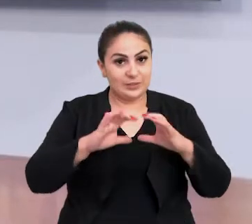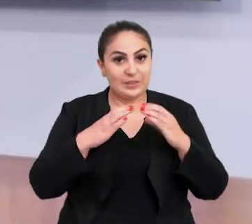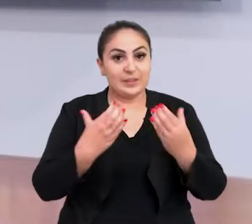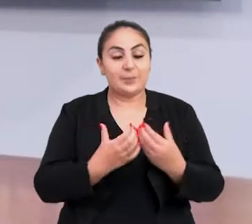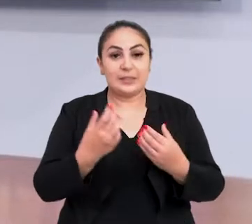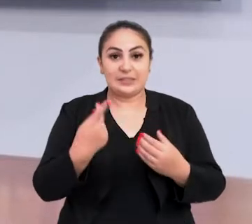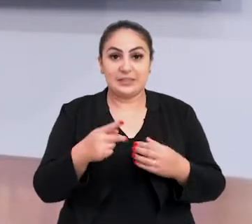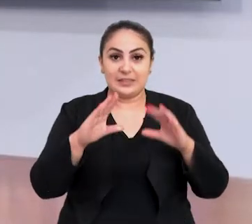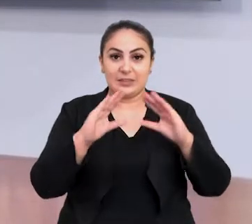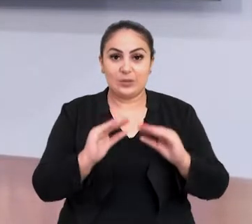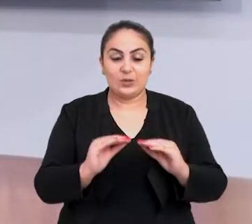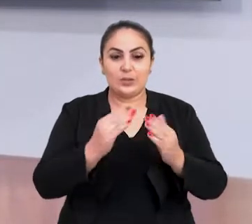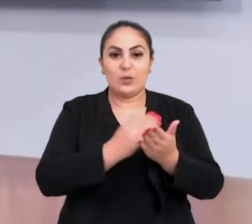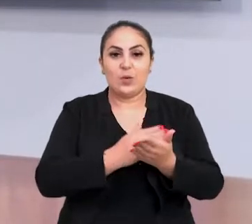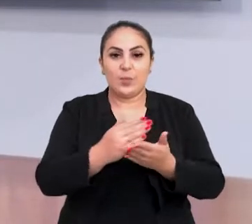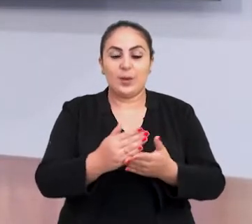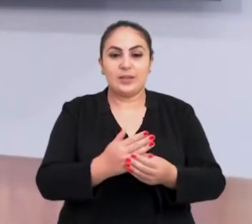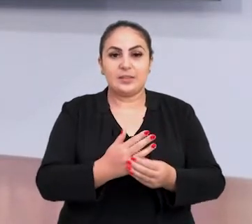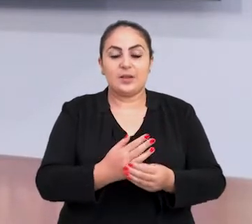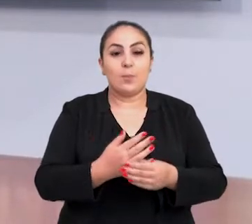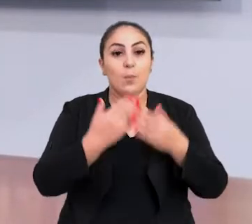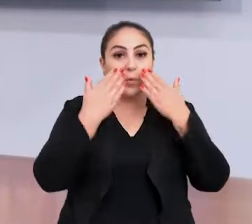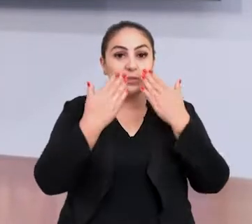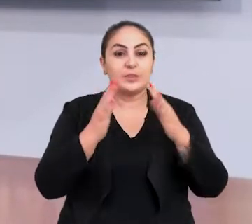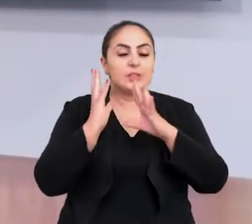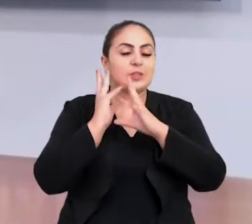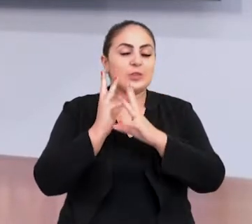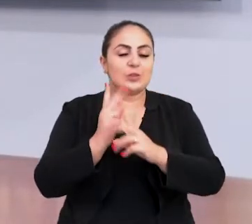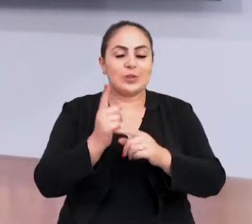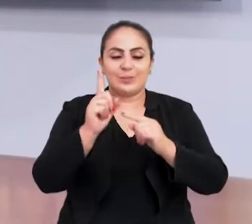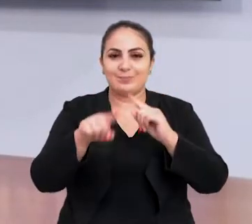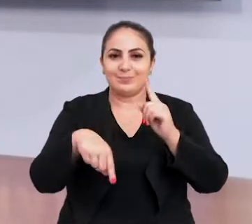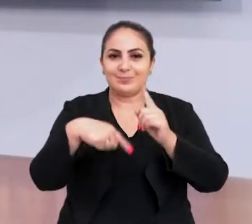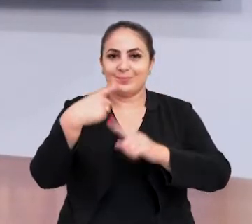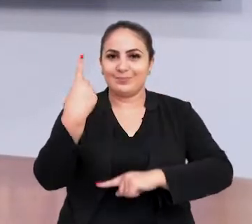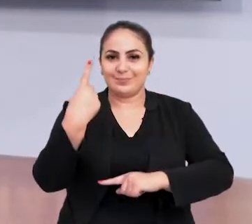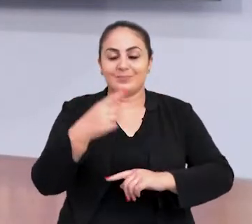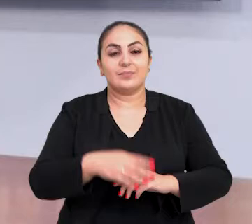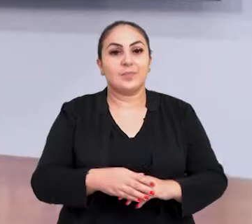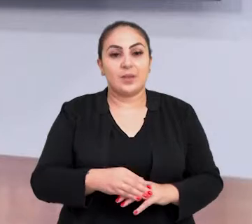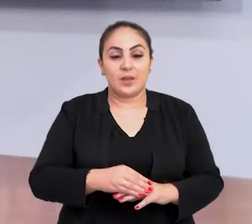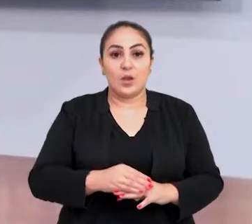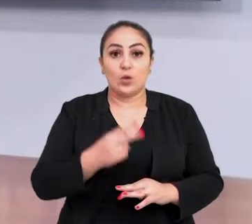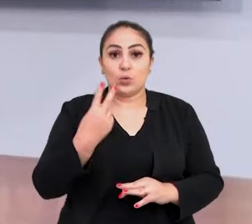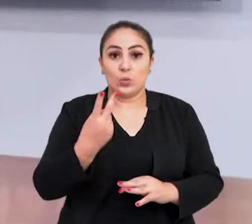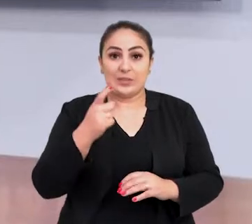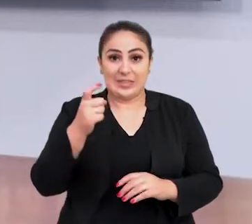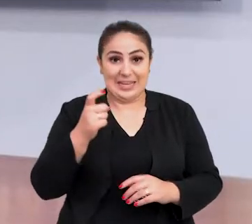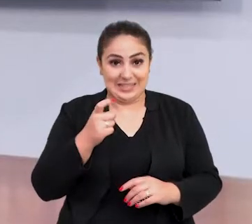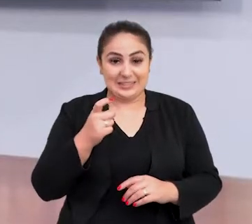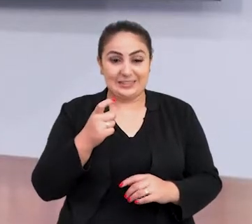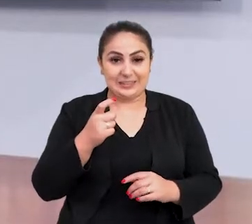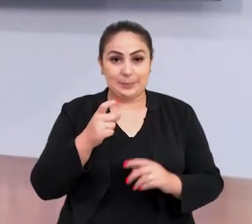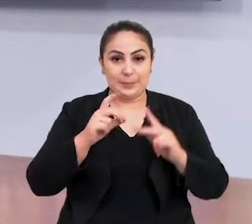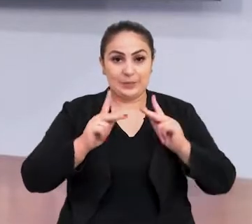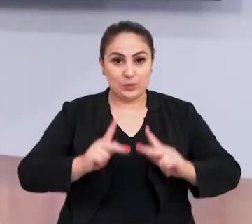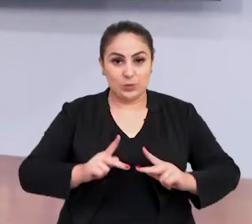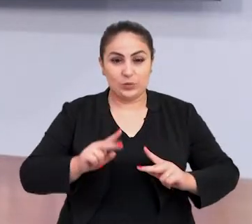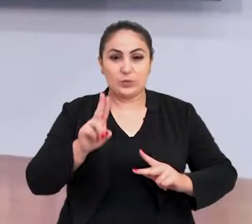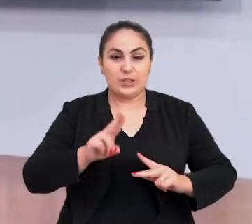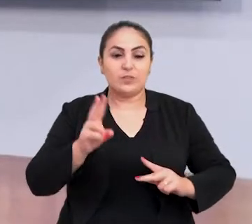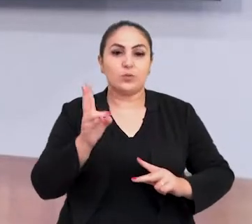O Jornal da Câmara desta noite inicia apresentando histórias de superação, onde 2 ex-dependentes